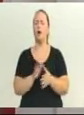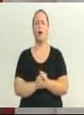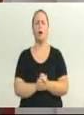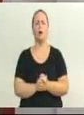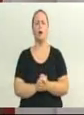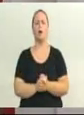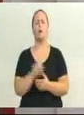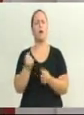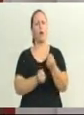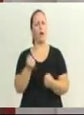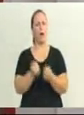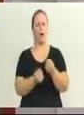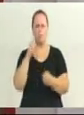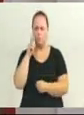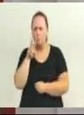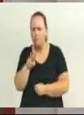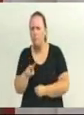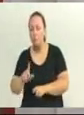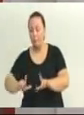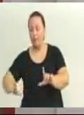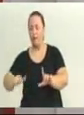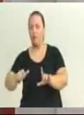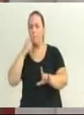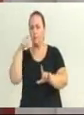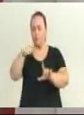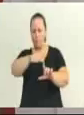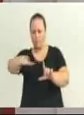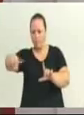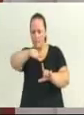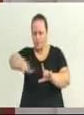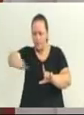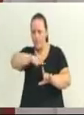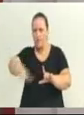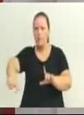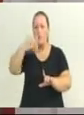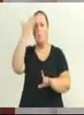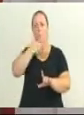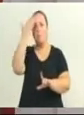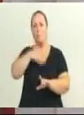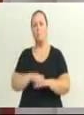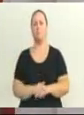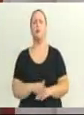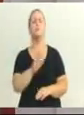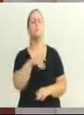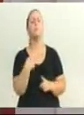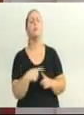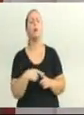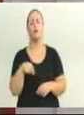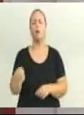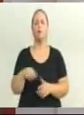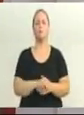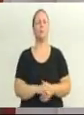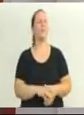no... Com fita isolante, abordei ele. E ele se achou na razão ainda? Não, é porque... O motivo é por causa da eslombada